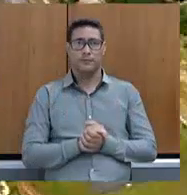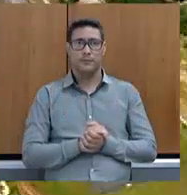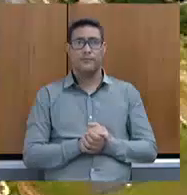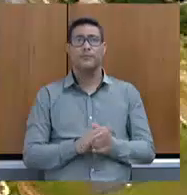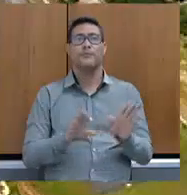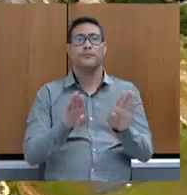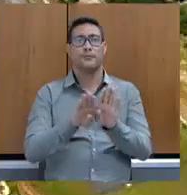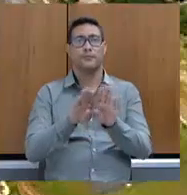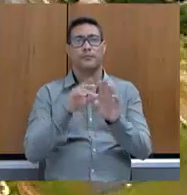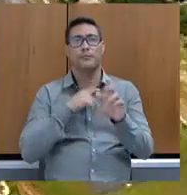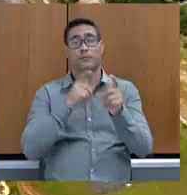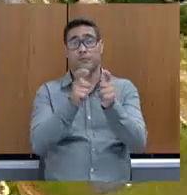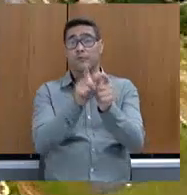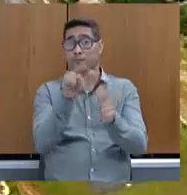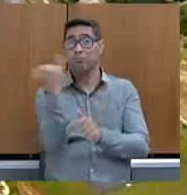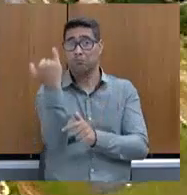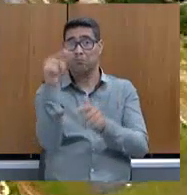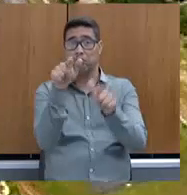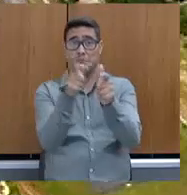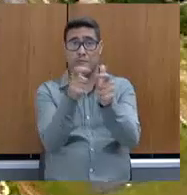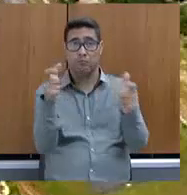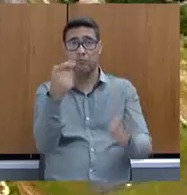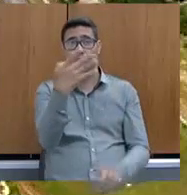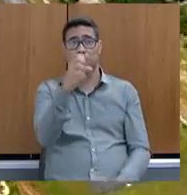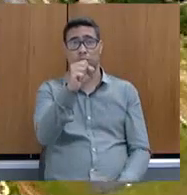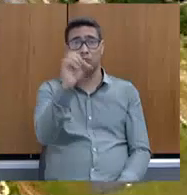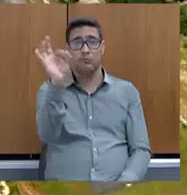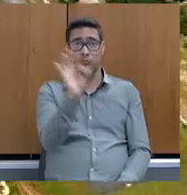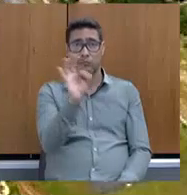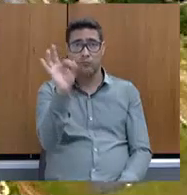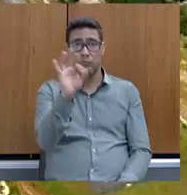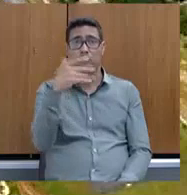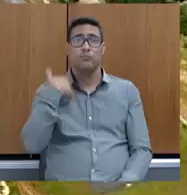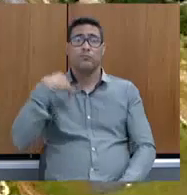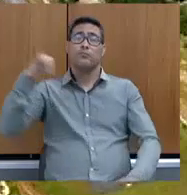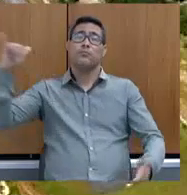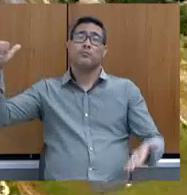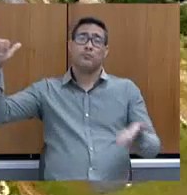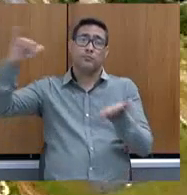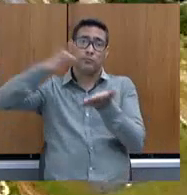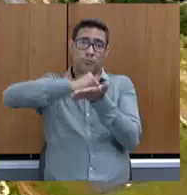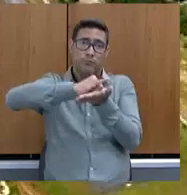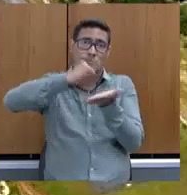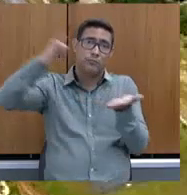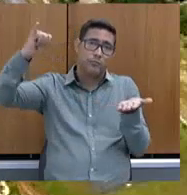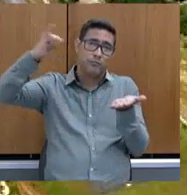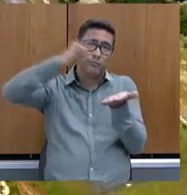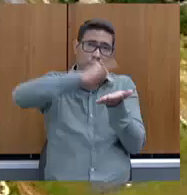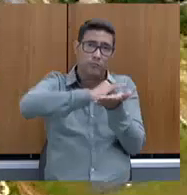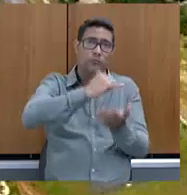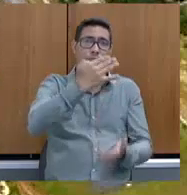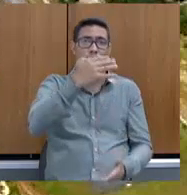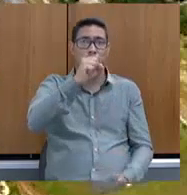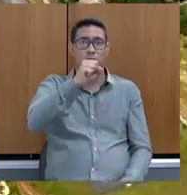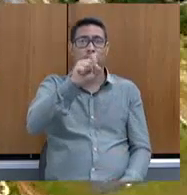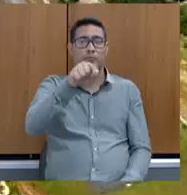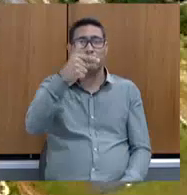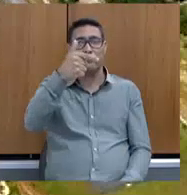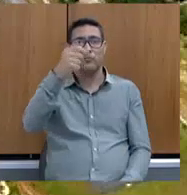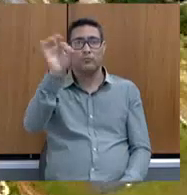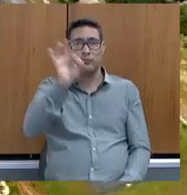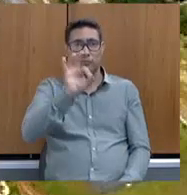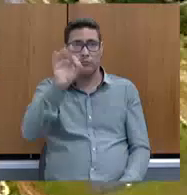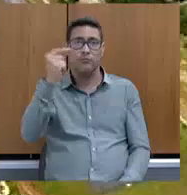aumento isso é muito importante aumente 48% em Pouso decolagem de aeronaves e de 48,2% no número de